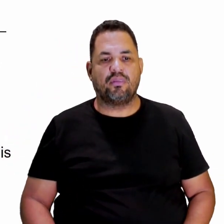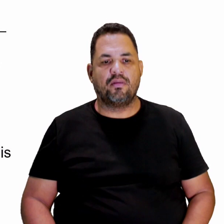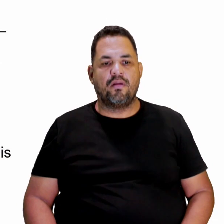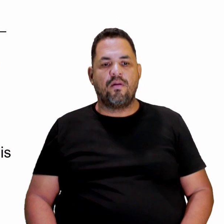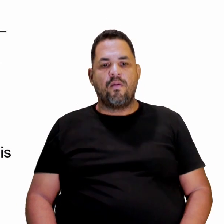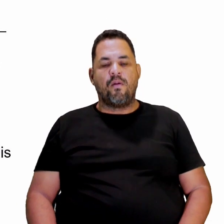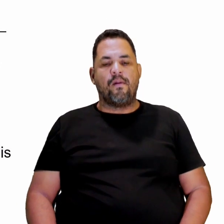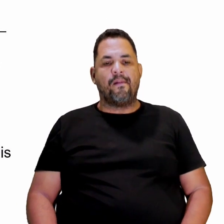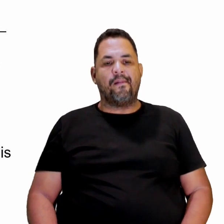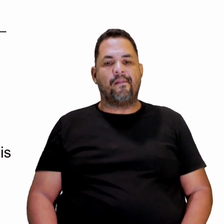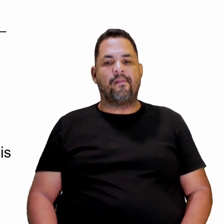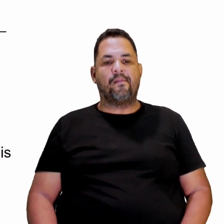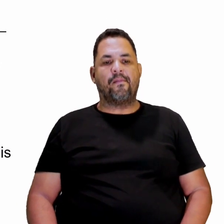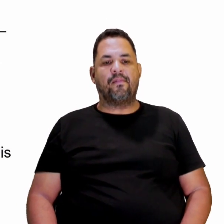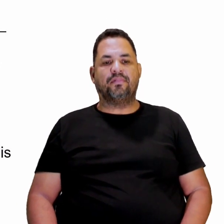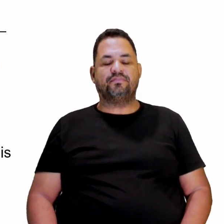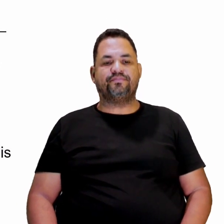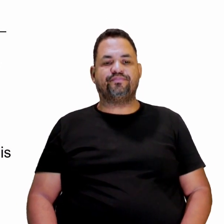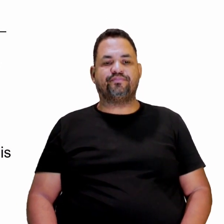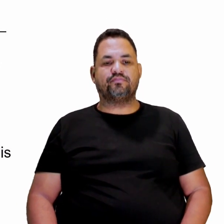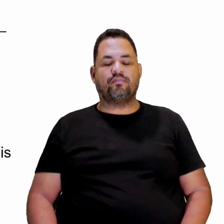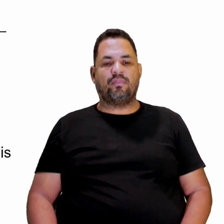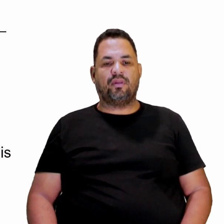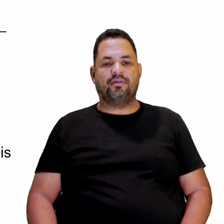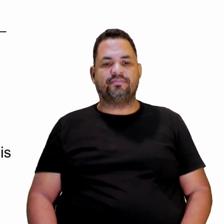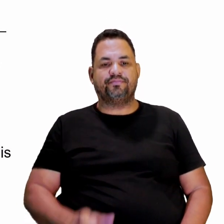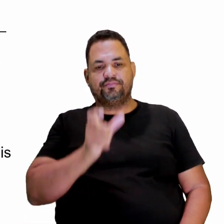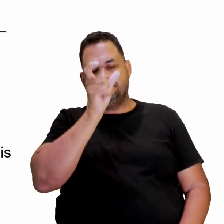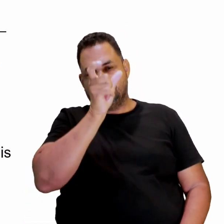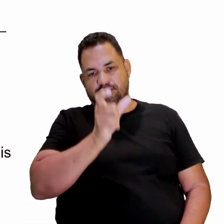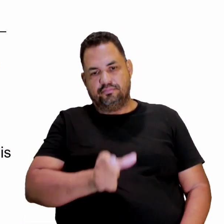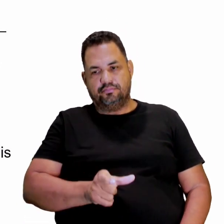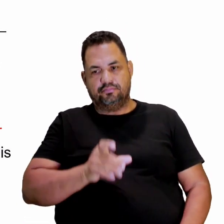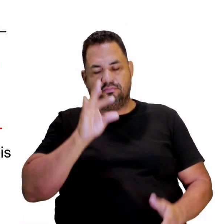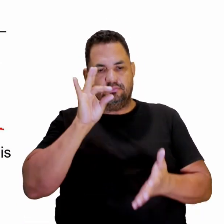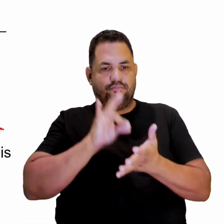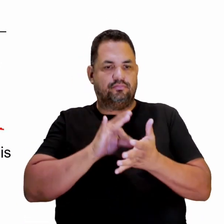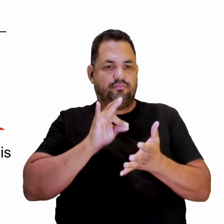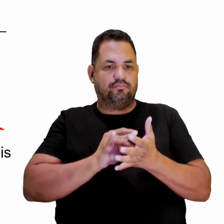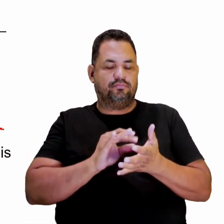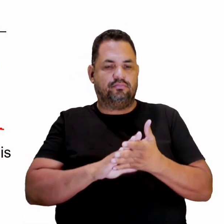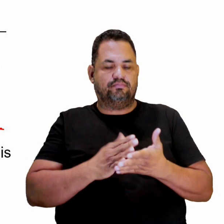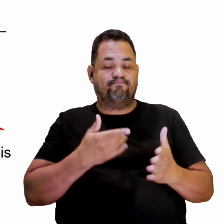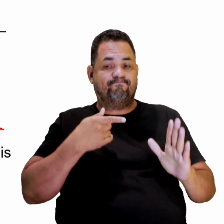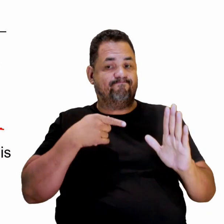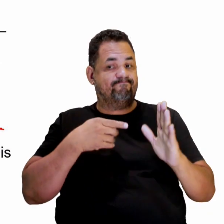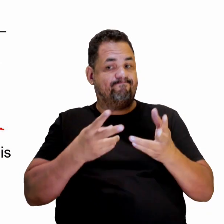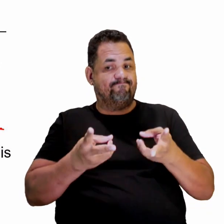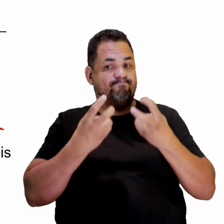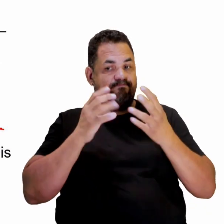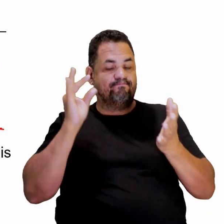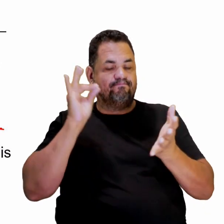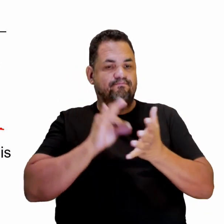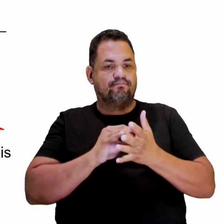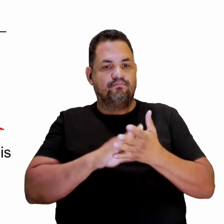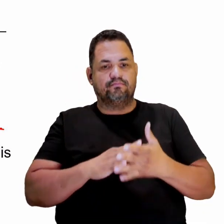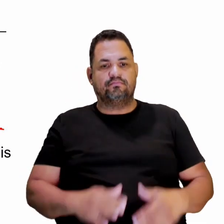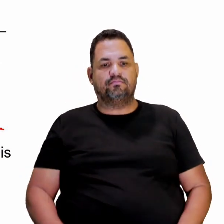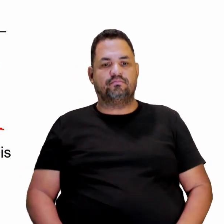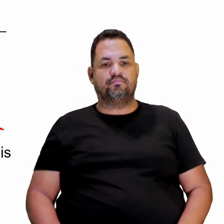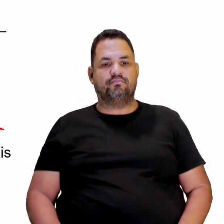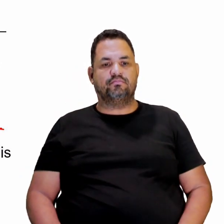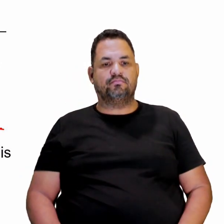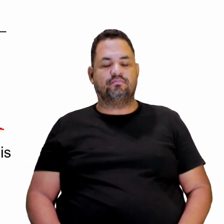leave? My dog é o sujeito, é uma afirmação, perceba, é uma afirmação. Então, my